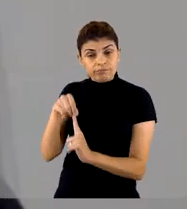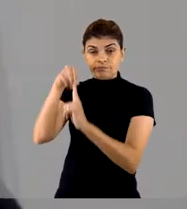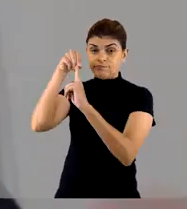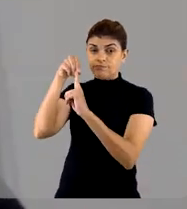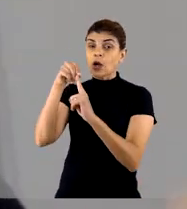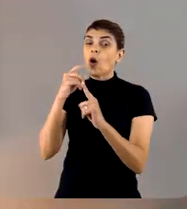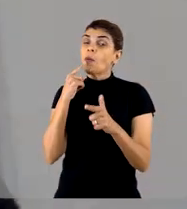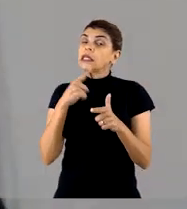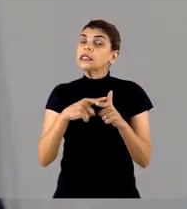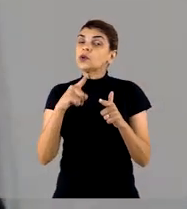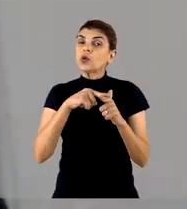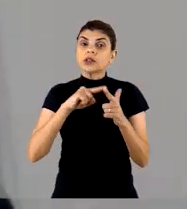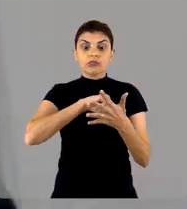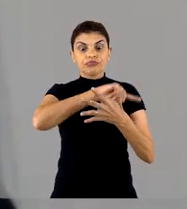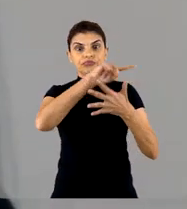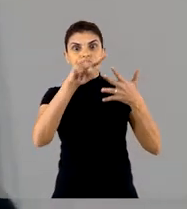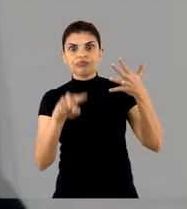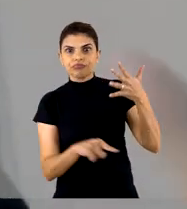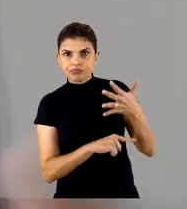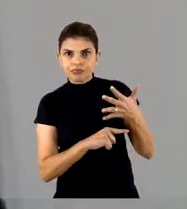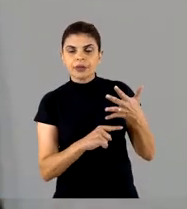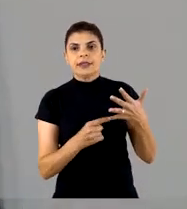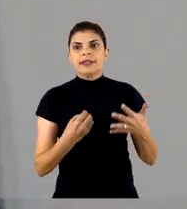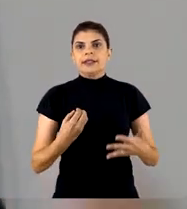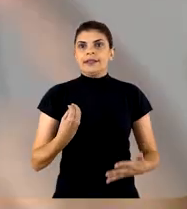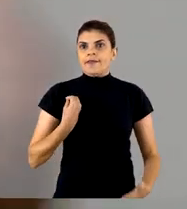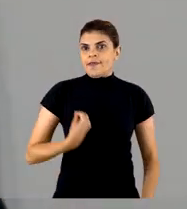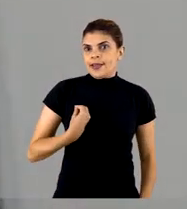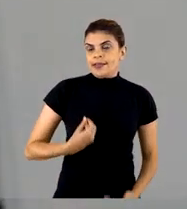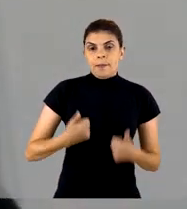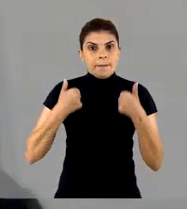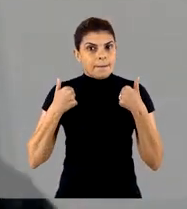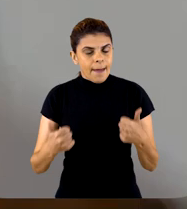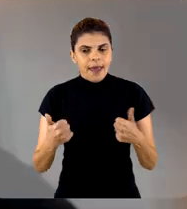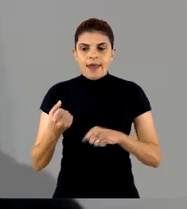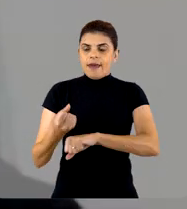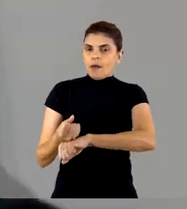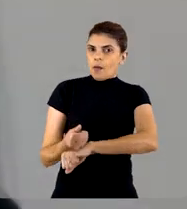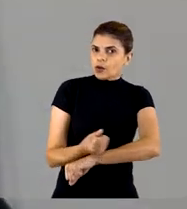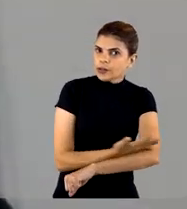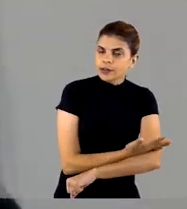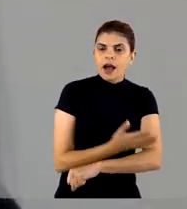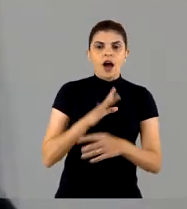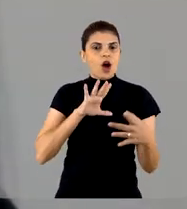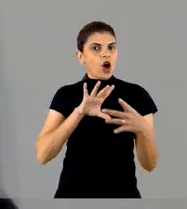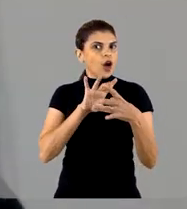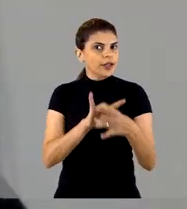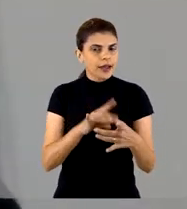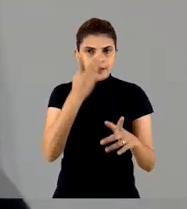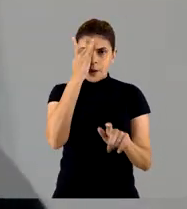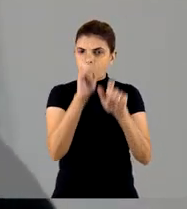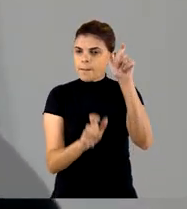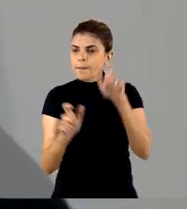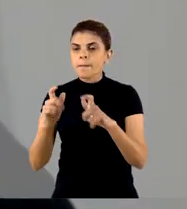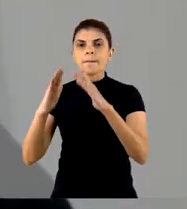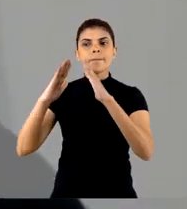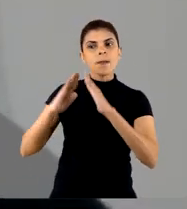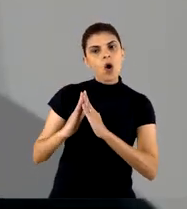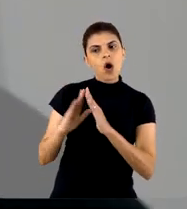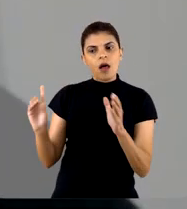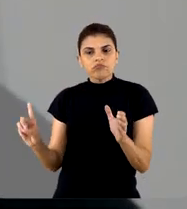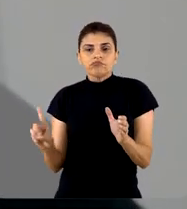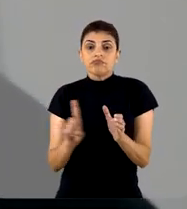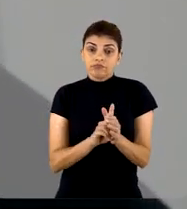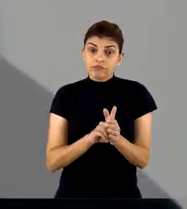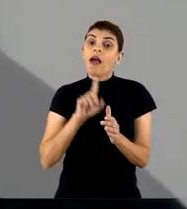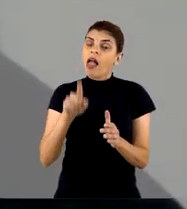ou a saúde é uma questão global, que envolve o bem-estar físico, emocional, que envolve o contexto no qual a pessoa está morando, está